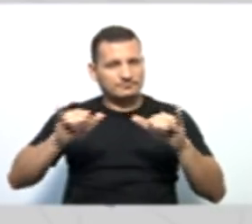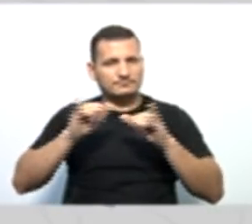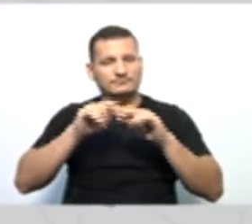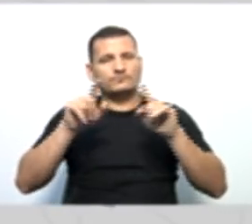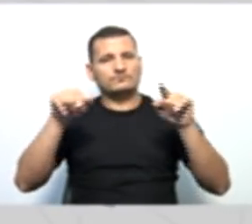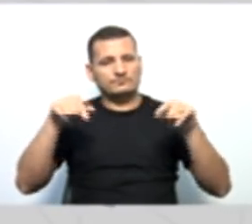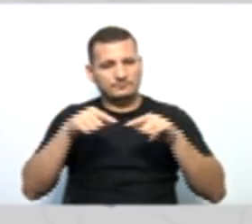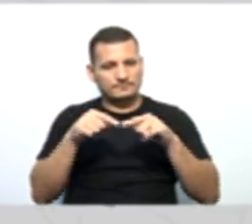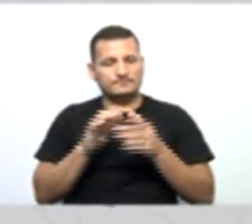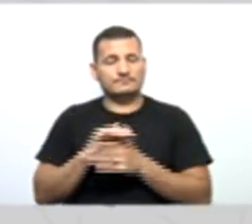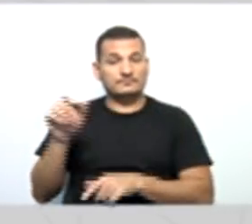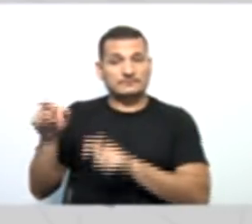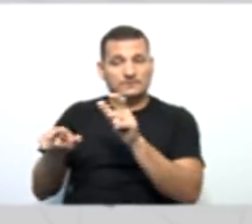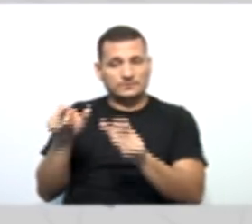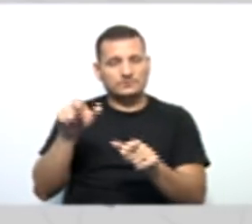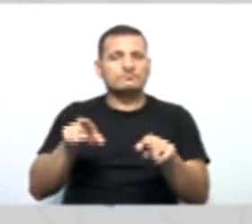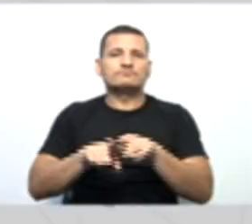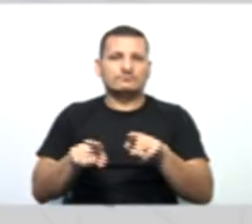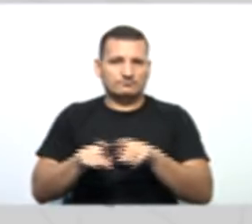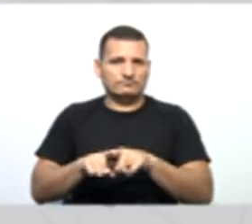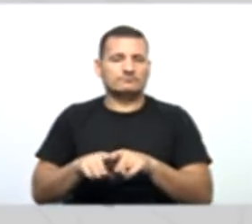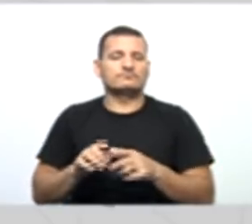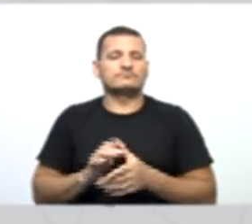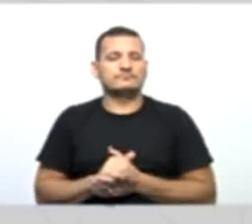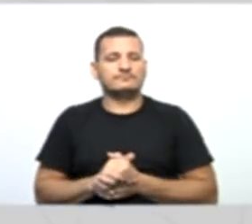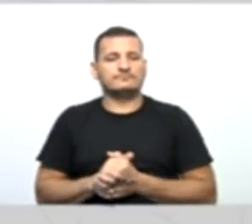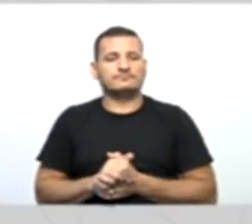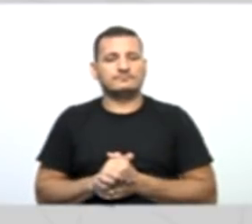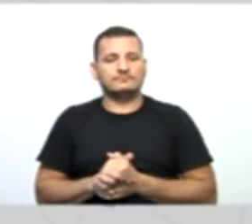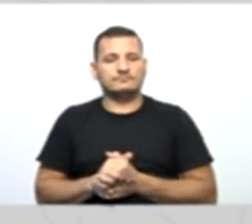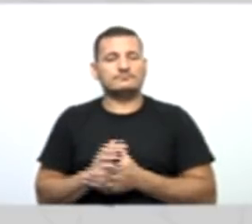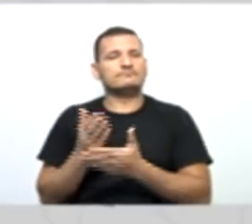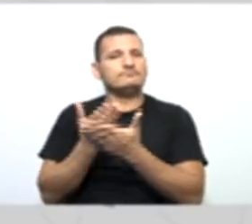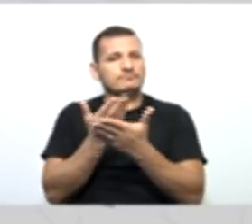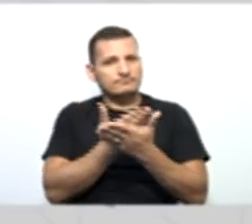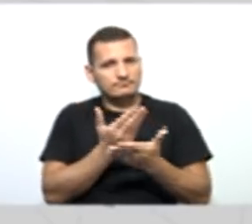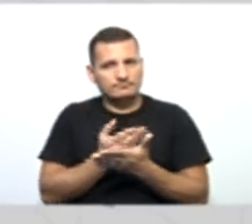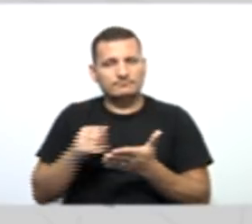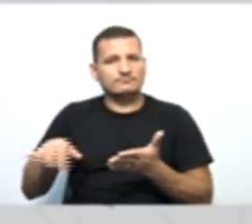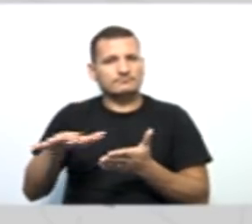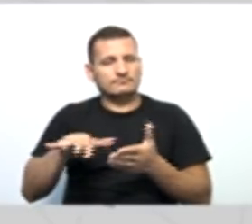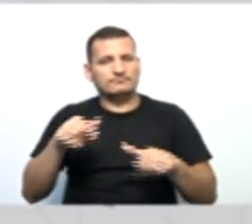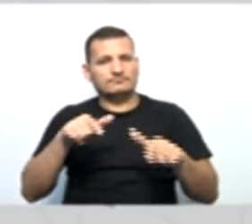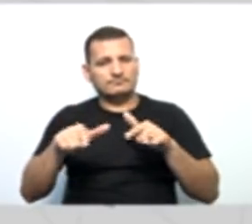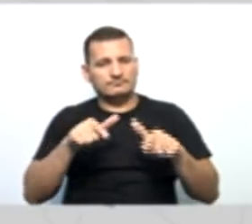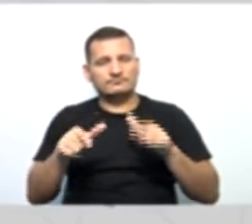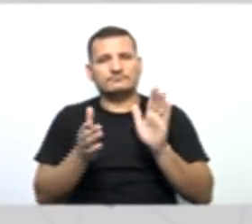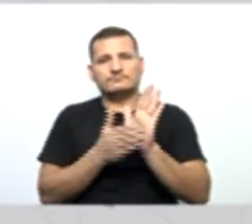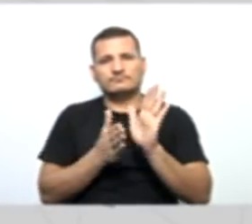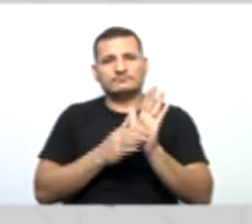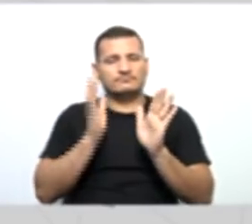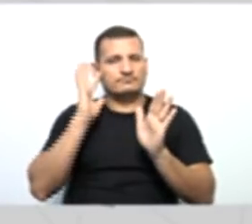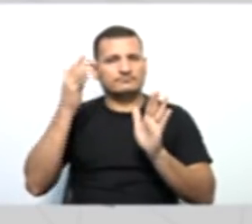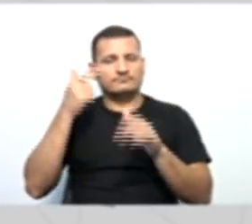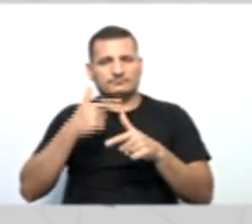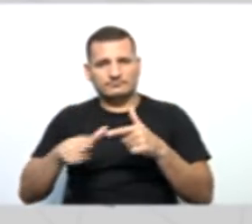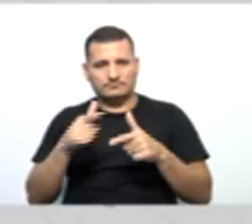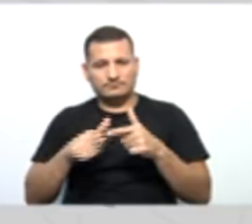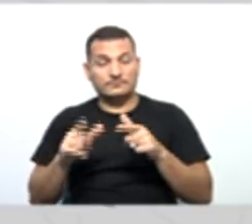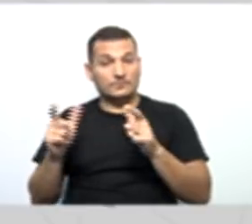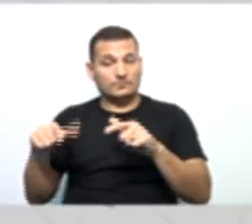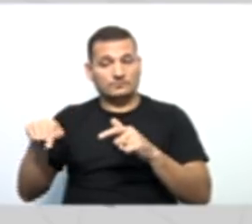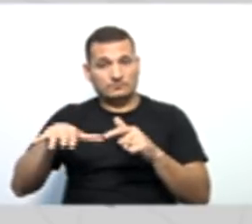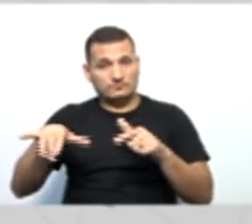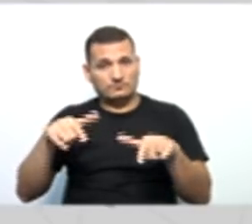isso. Cliente também entra nessa situação, tá bom? Estudar o ambiente de trabalho e promover resoluções de problemas. O local de trabalho